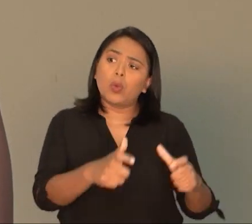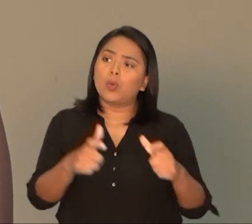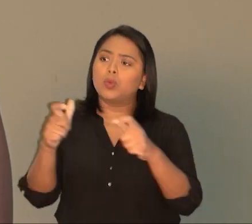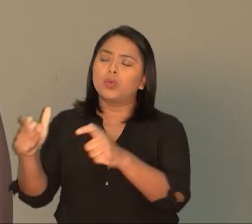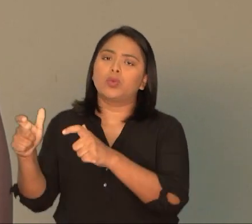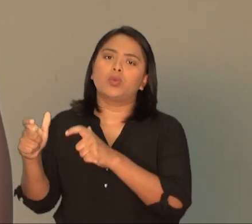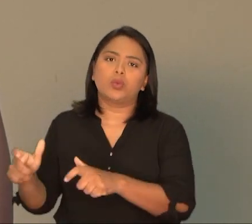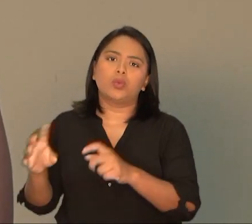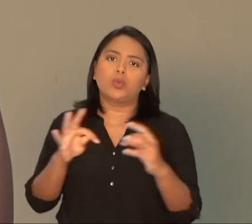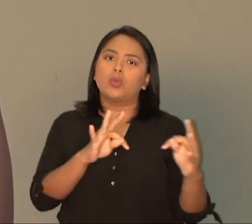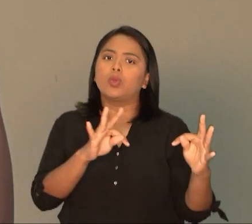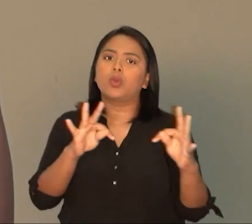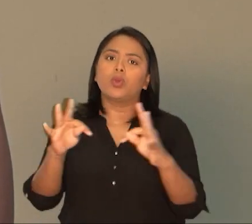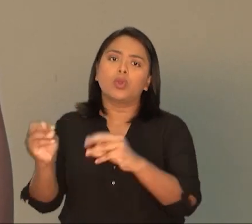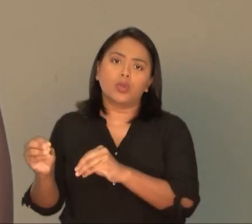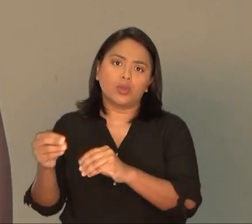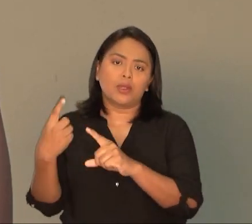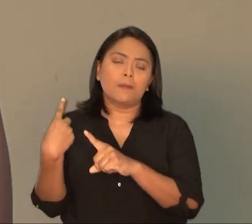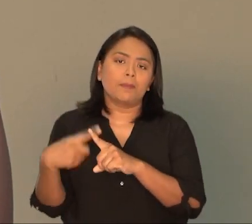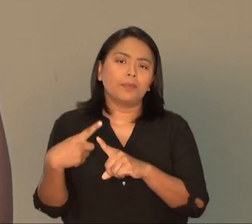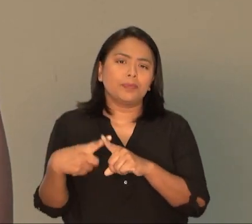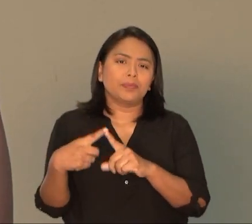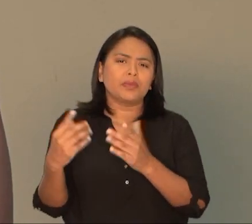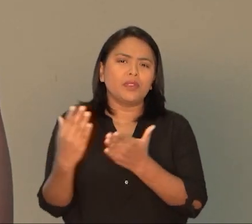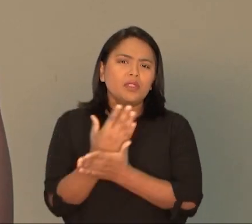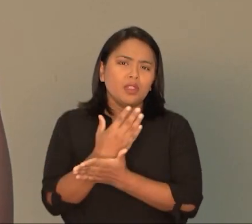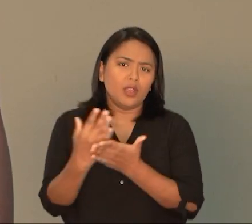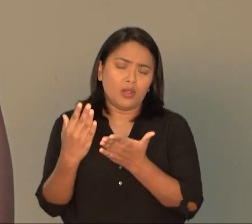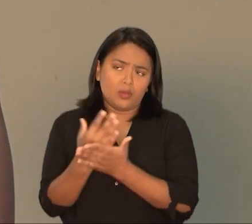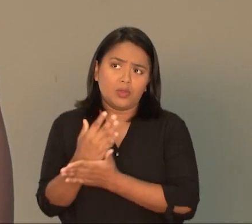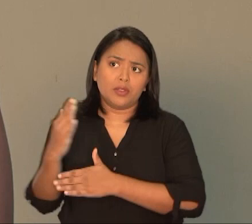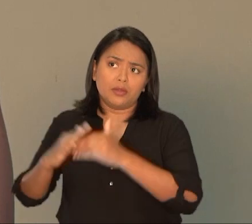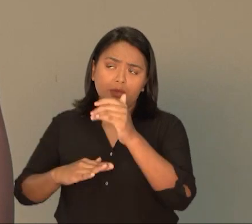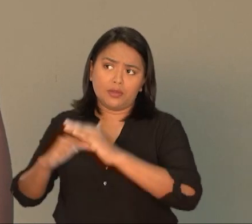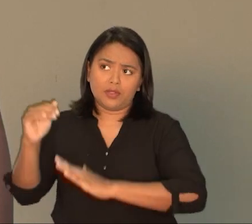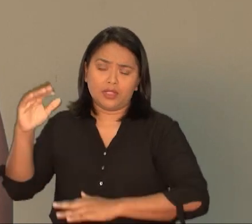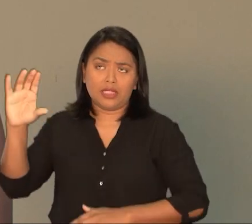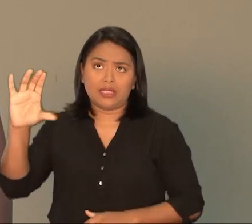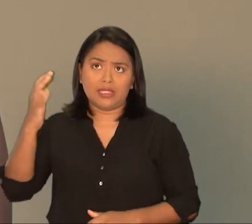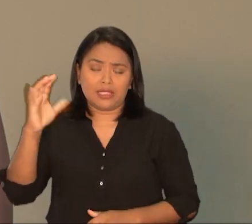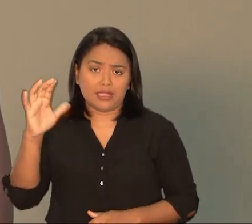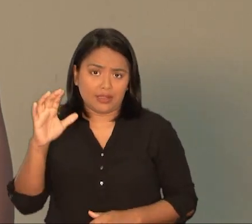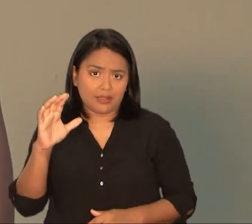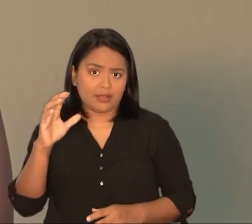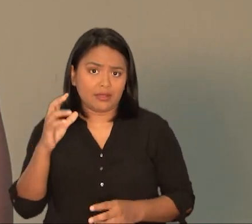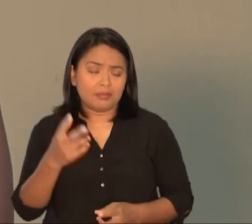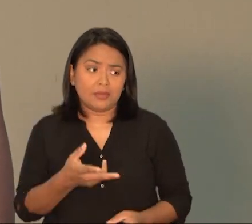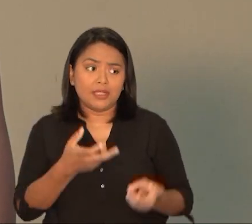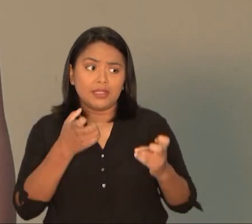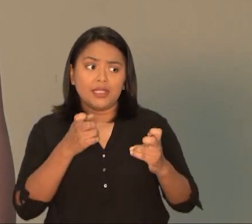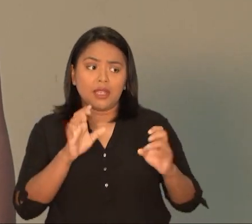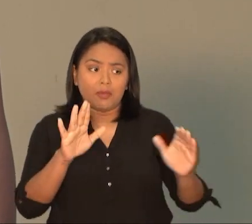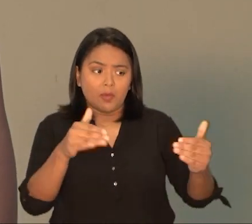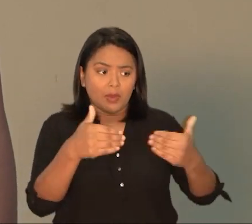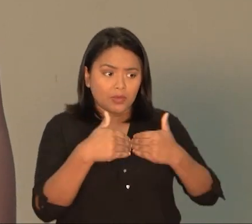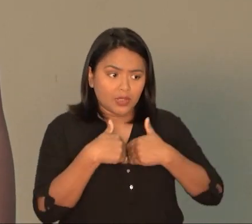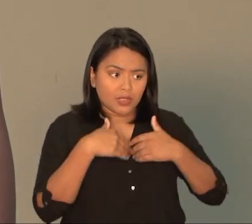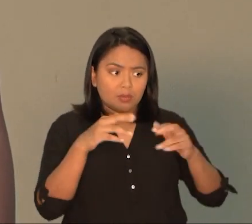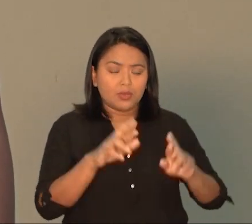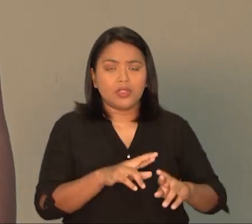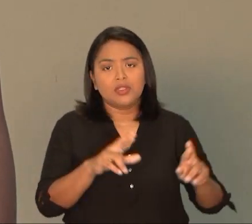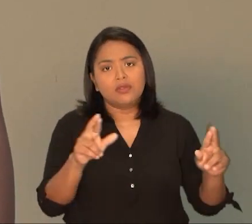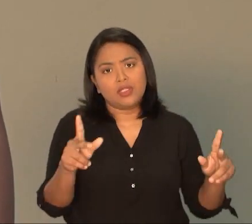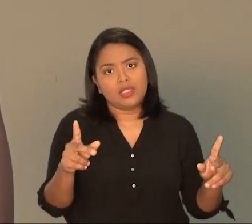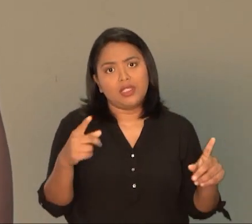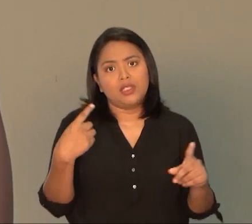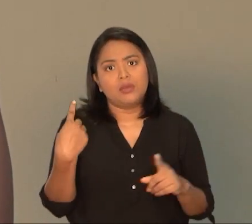porque alguns estudiosos, né, consideram os autistas diferentes dos diferentes, porque eles